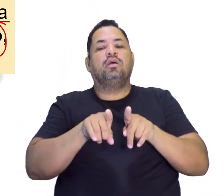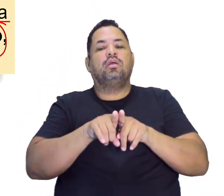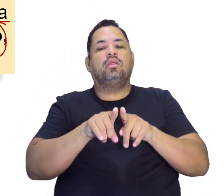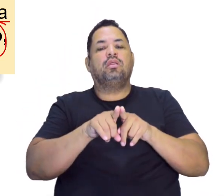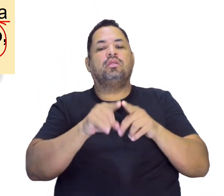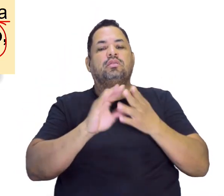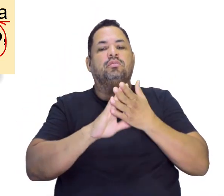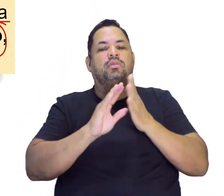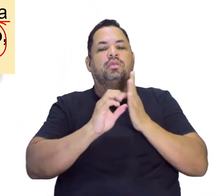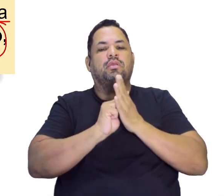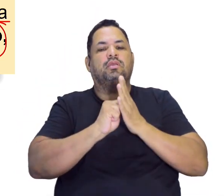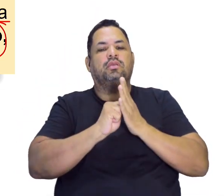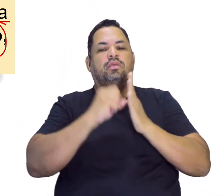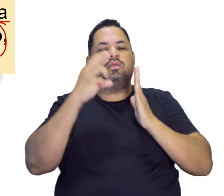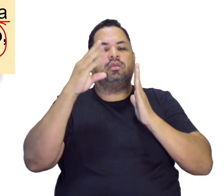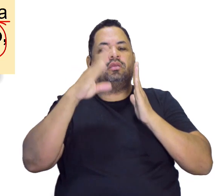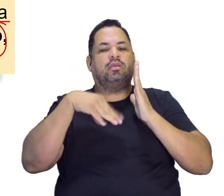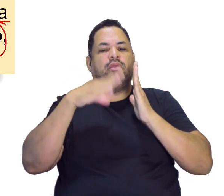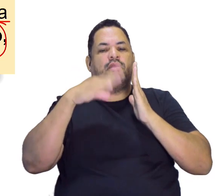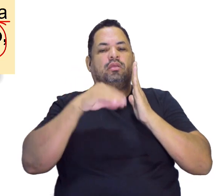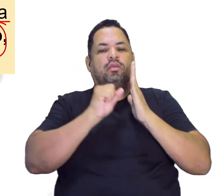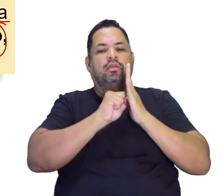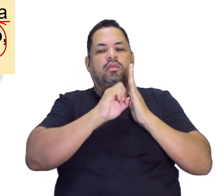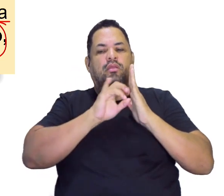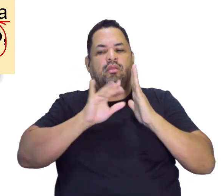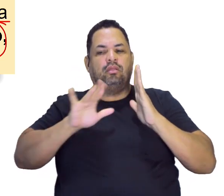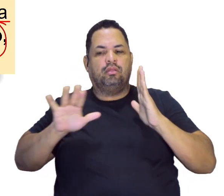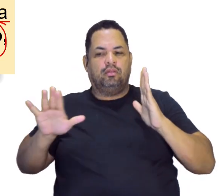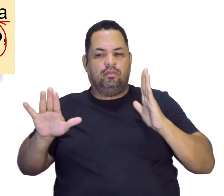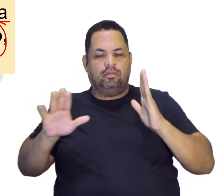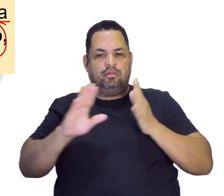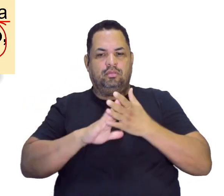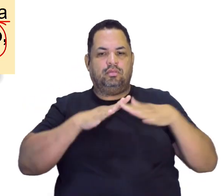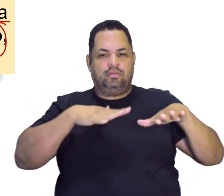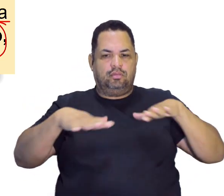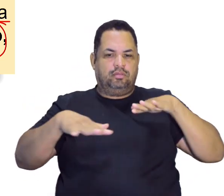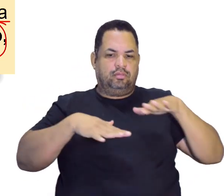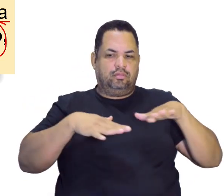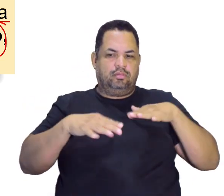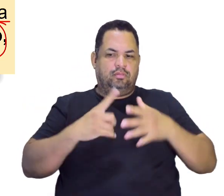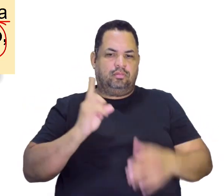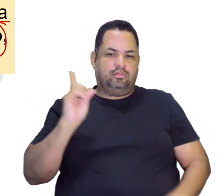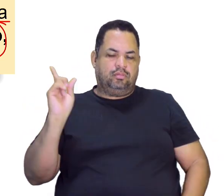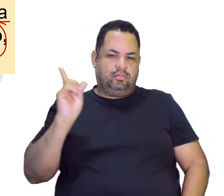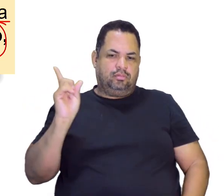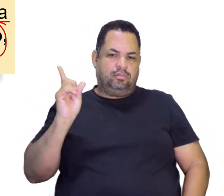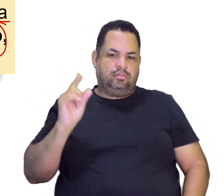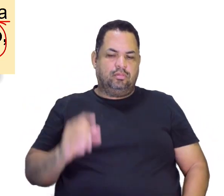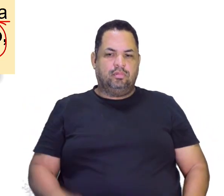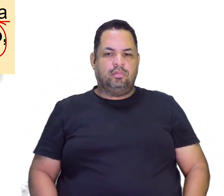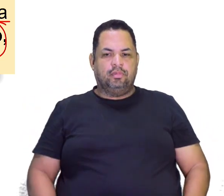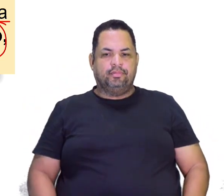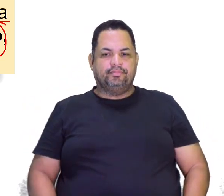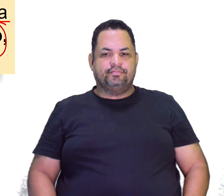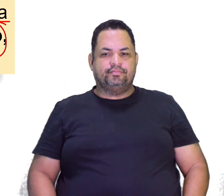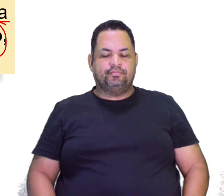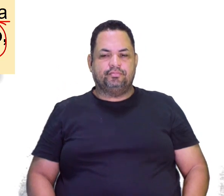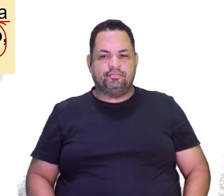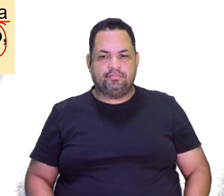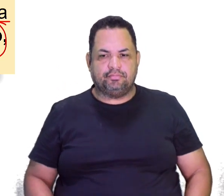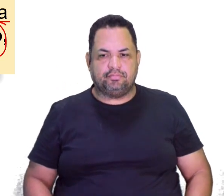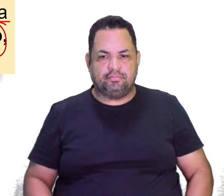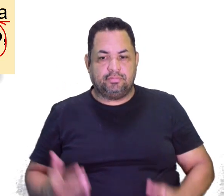aí são as vanguardas né são os movimentos artísticos que eh Vinham